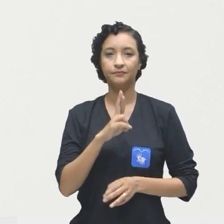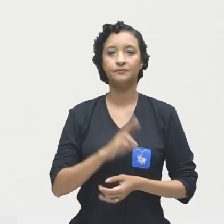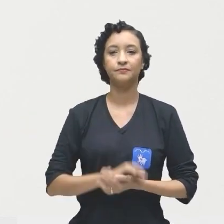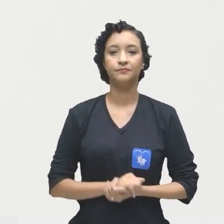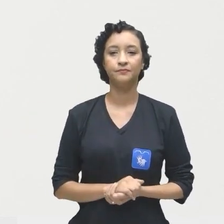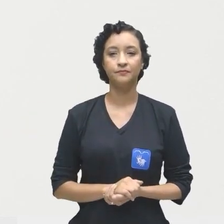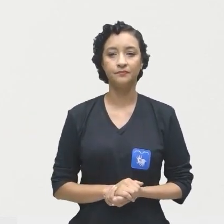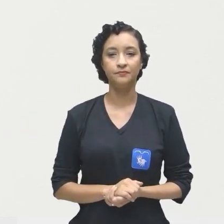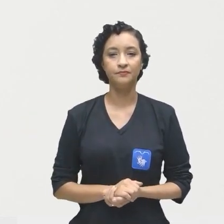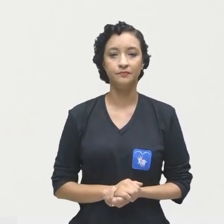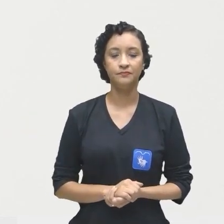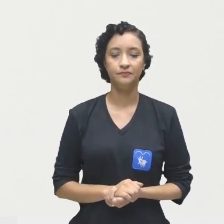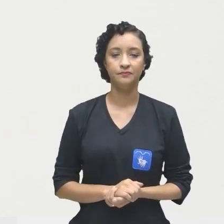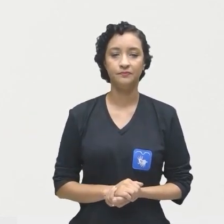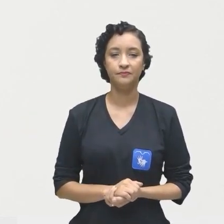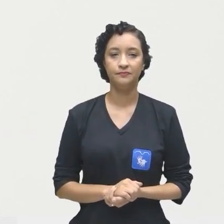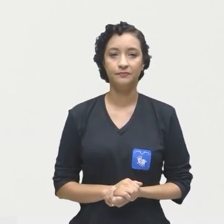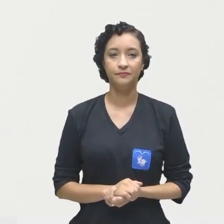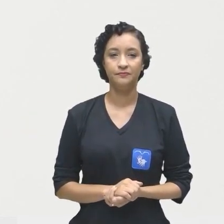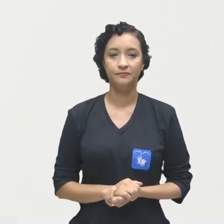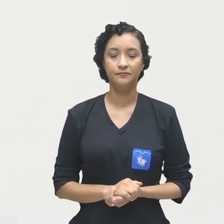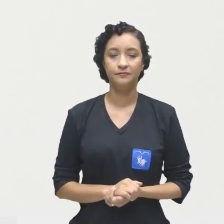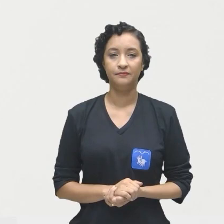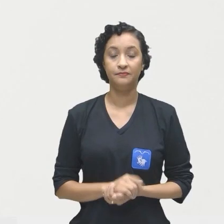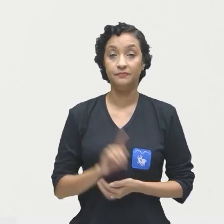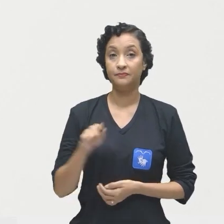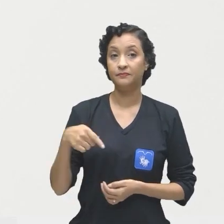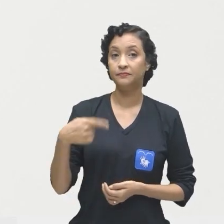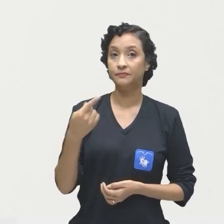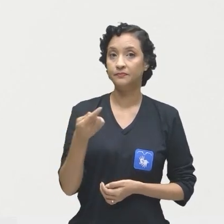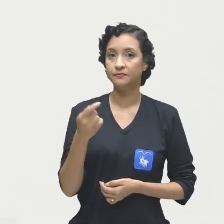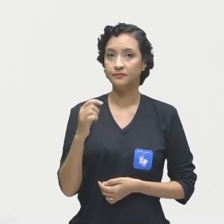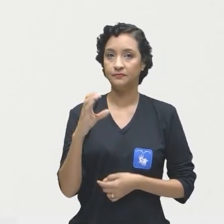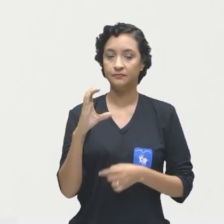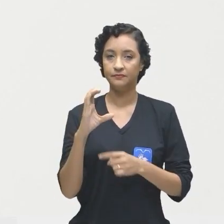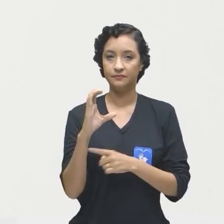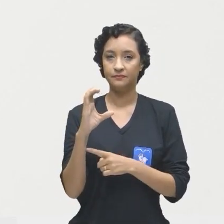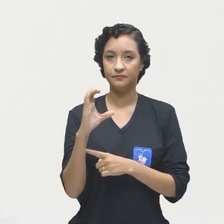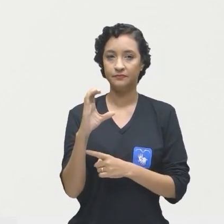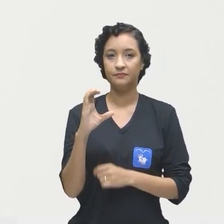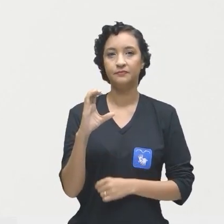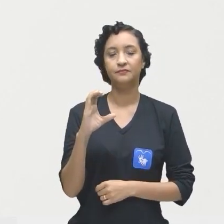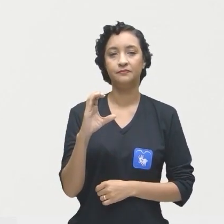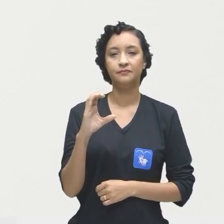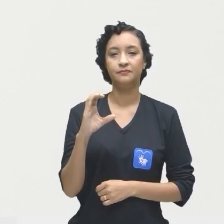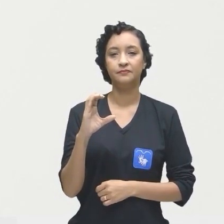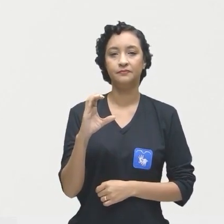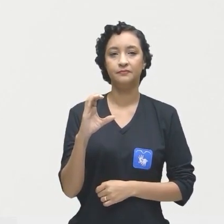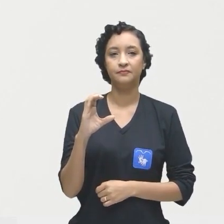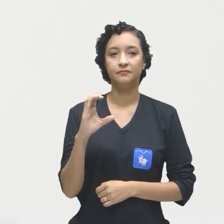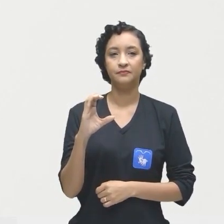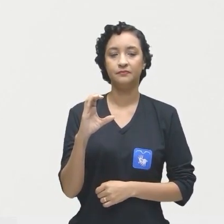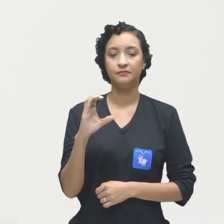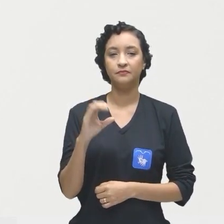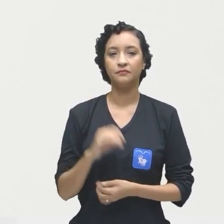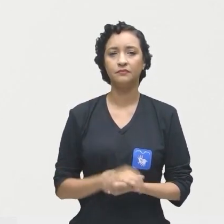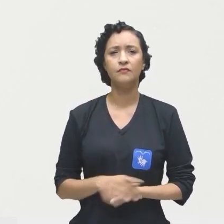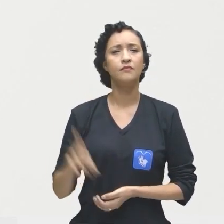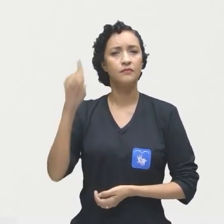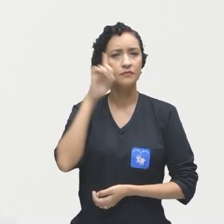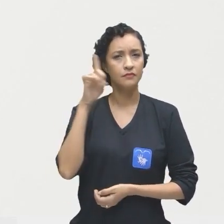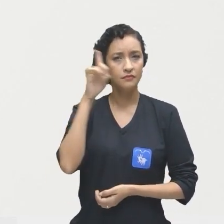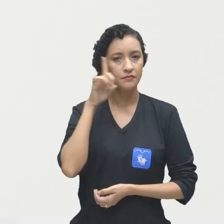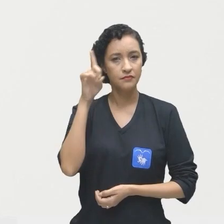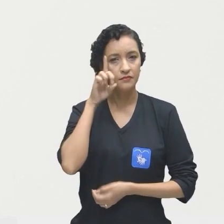secundário. Agora vamos para a terceira questão. A letra C. Vamos lá? Todos